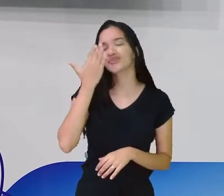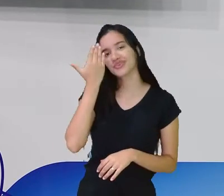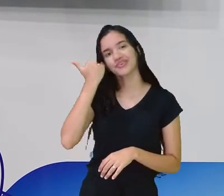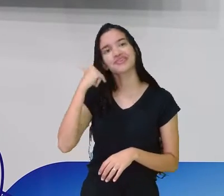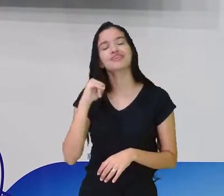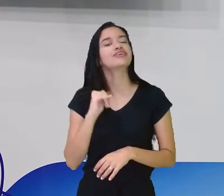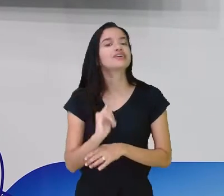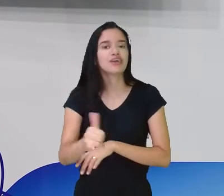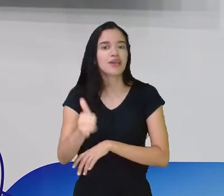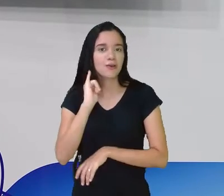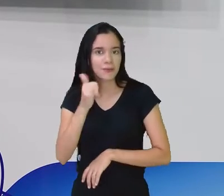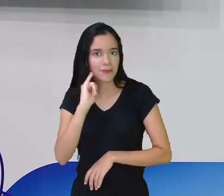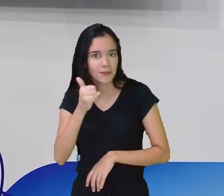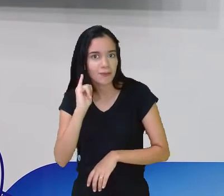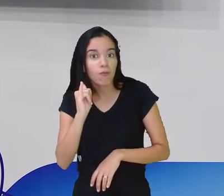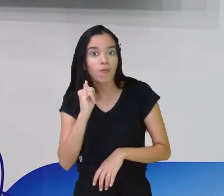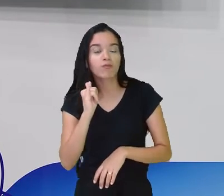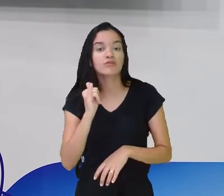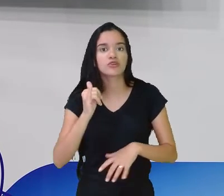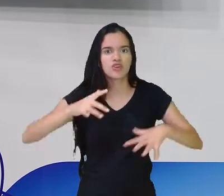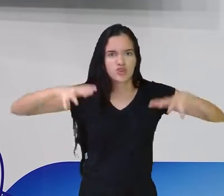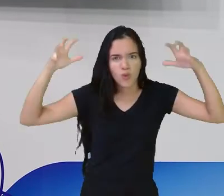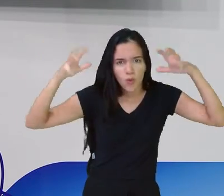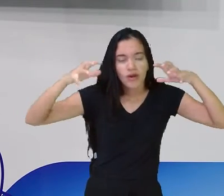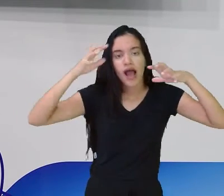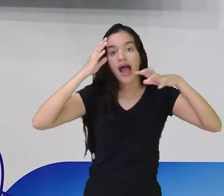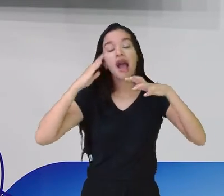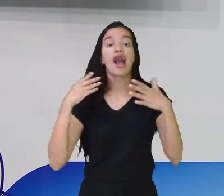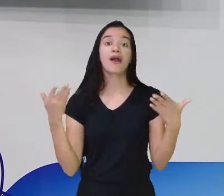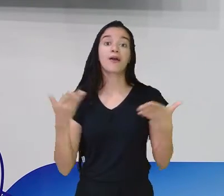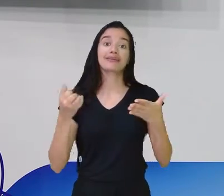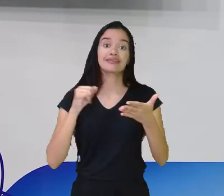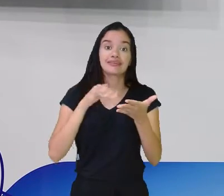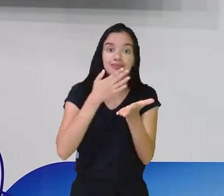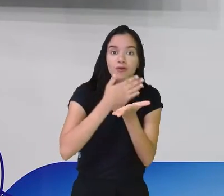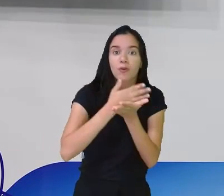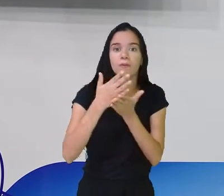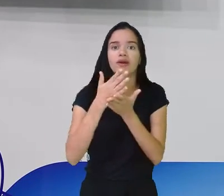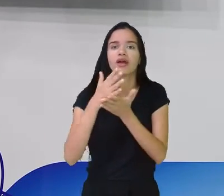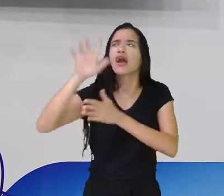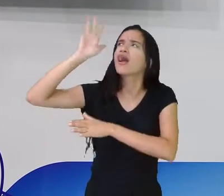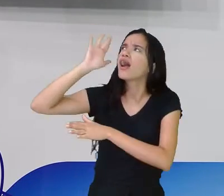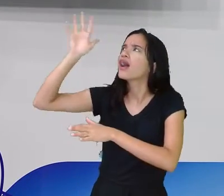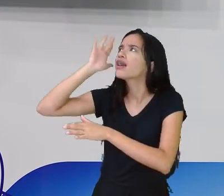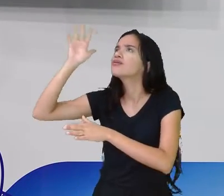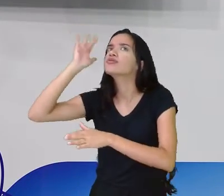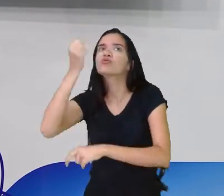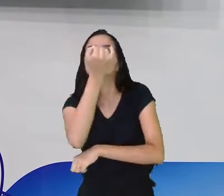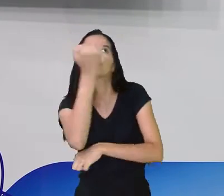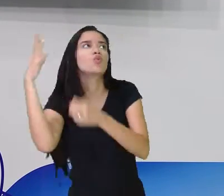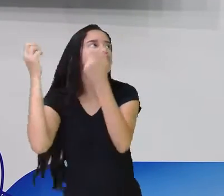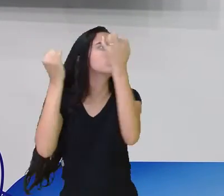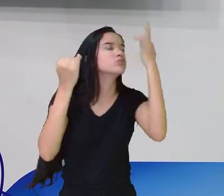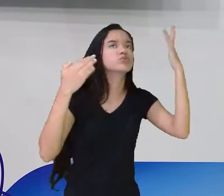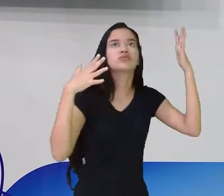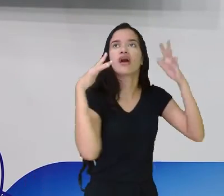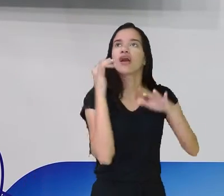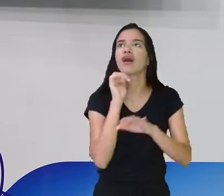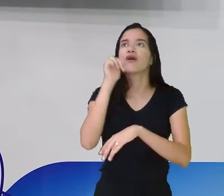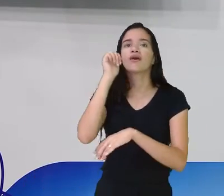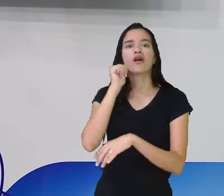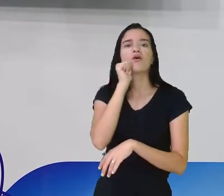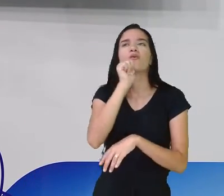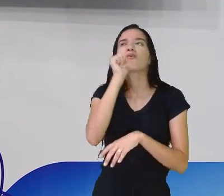um conto de assombração. Se eu começo... Era uma vez, no meio da floresta, uma